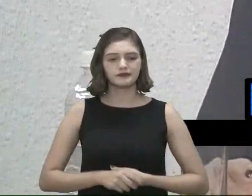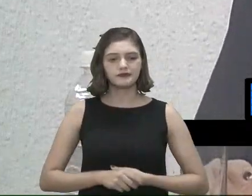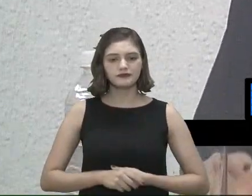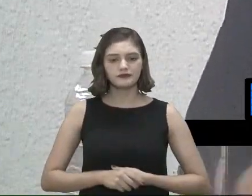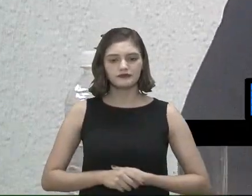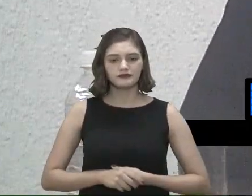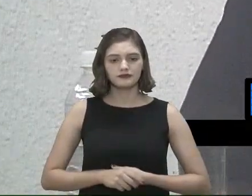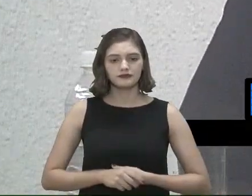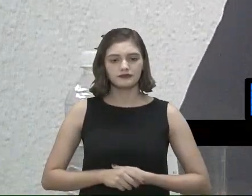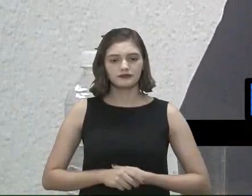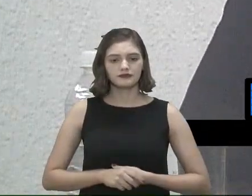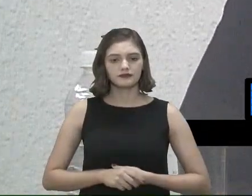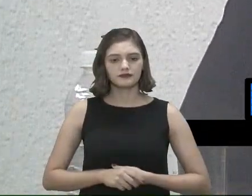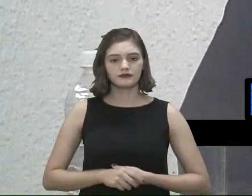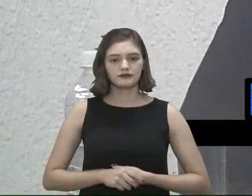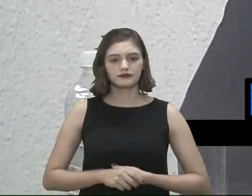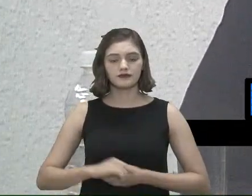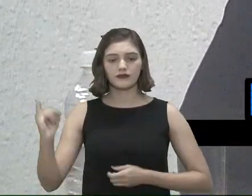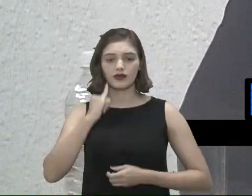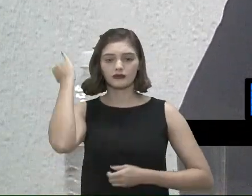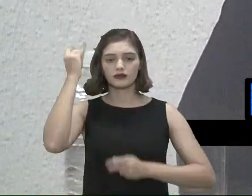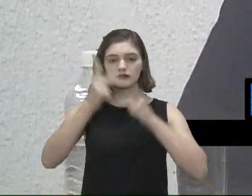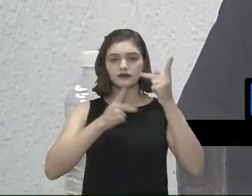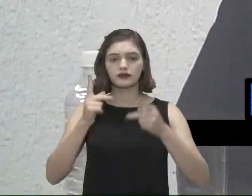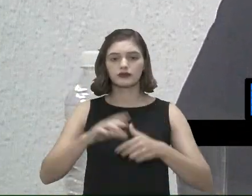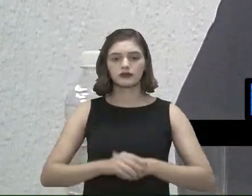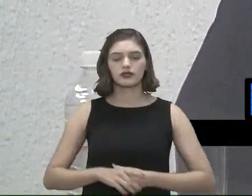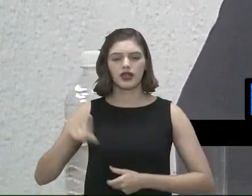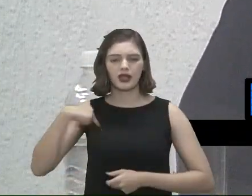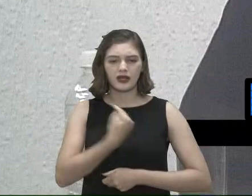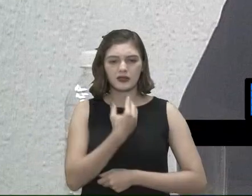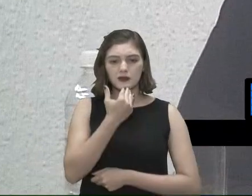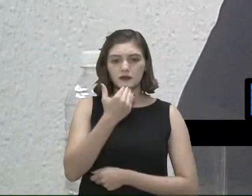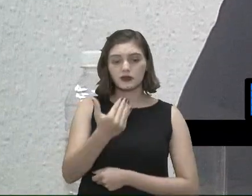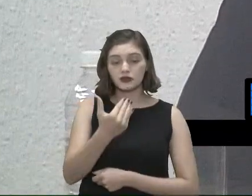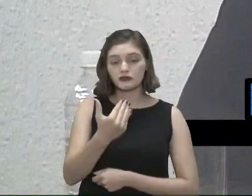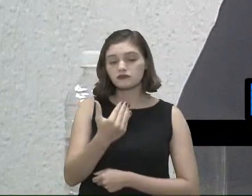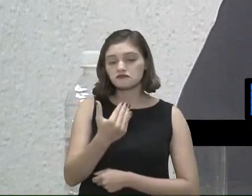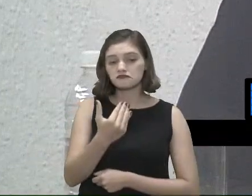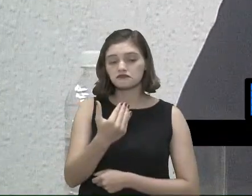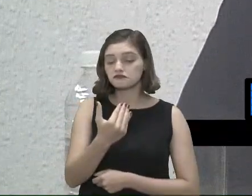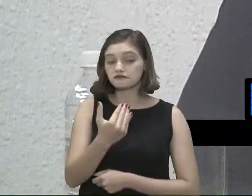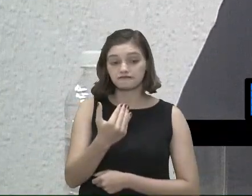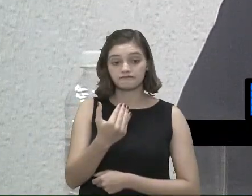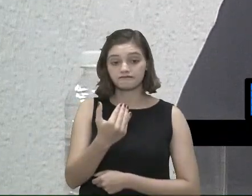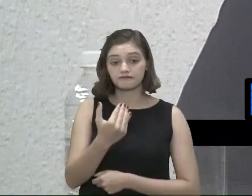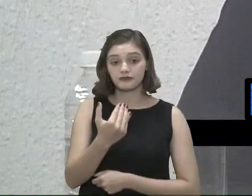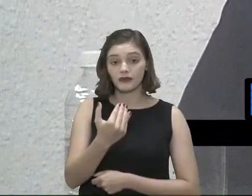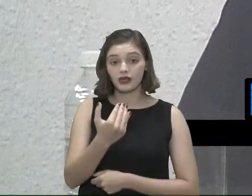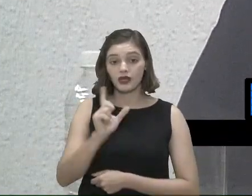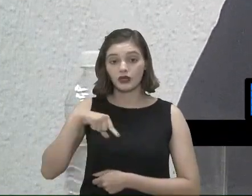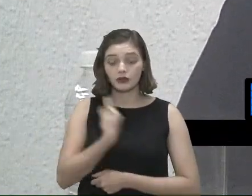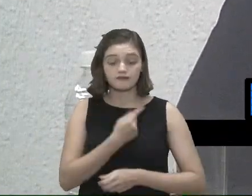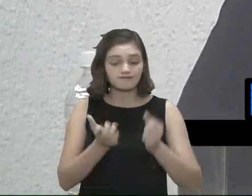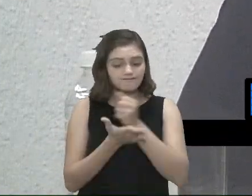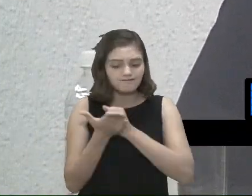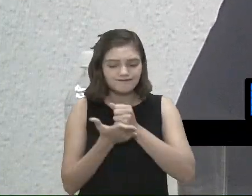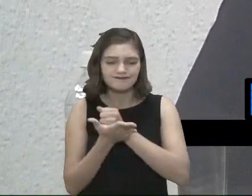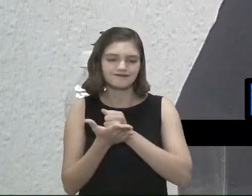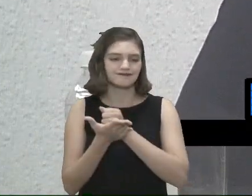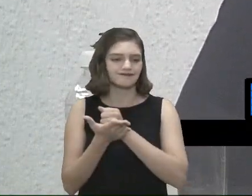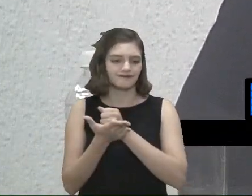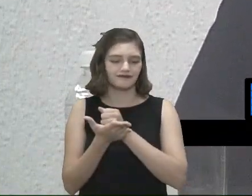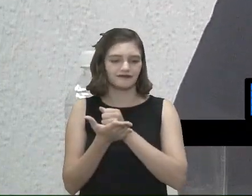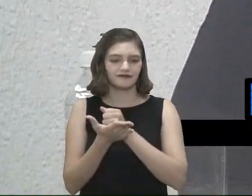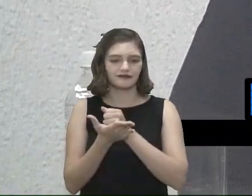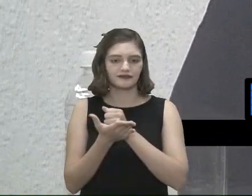né? É importante dizer que nós não estamos pedindo favor, né? Nós estamos pedindo o básico,